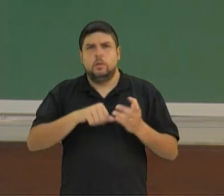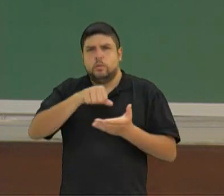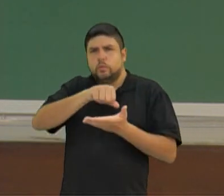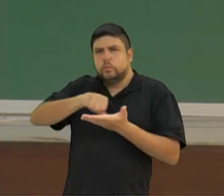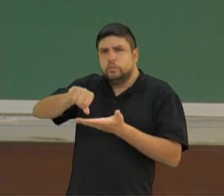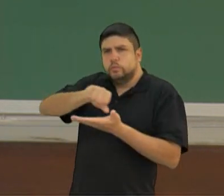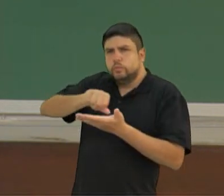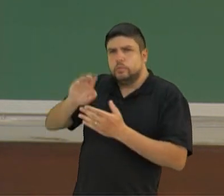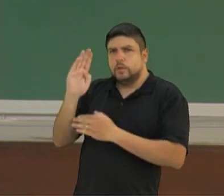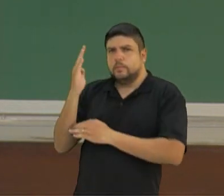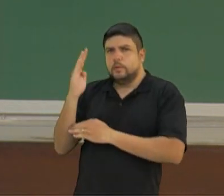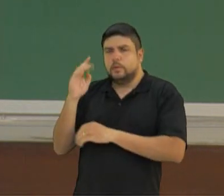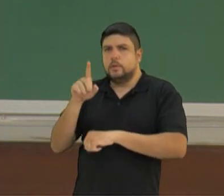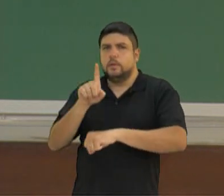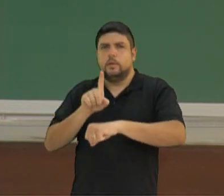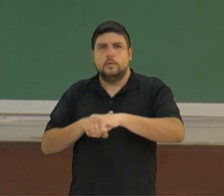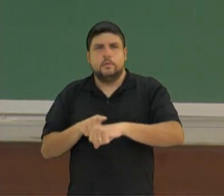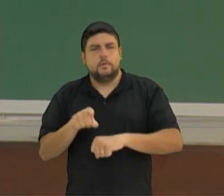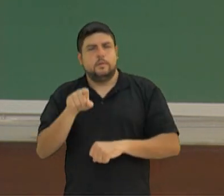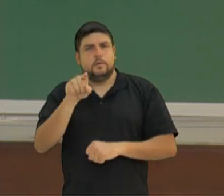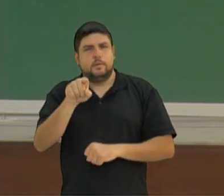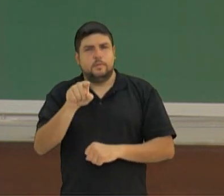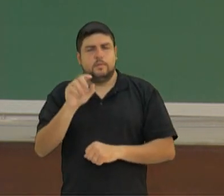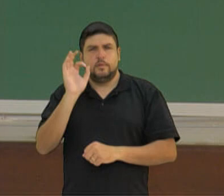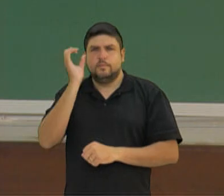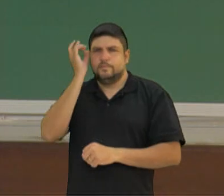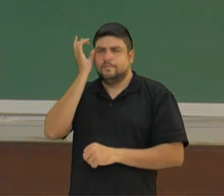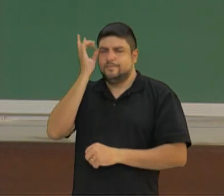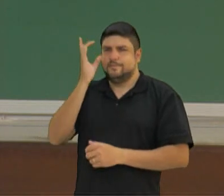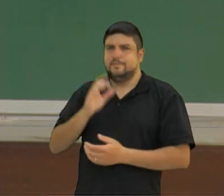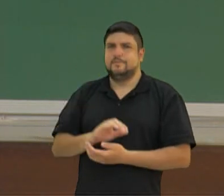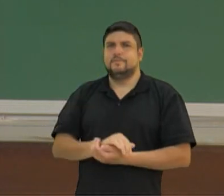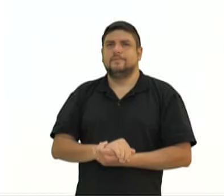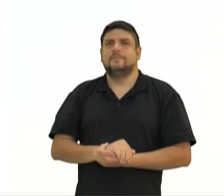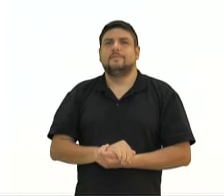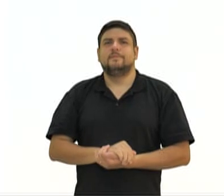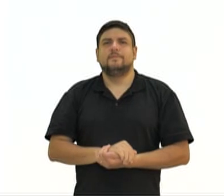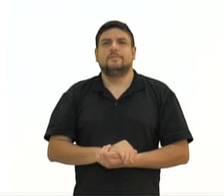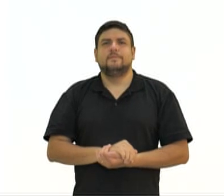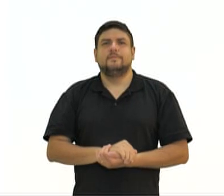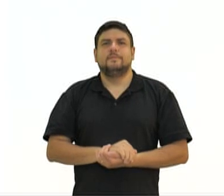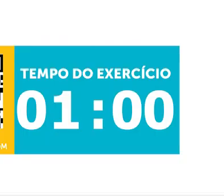um tempinho para vocês responderem, que também está muito fácil. Vamos lá?